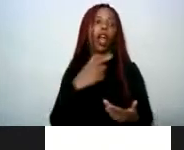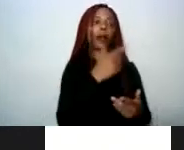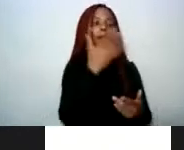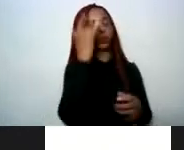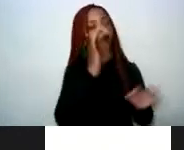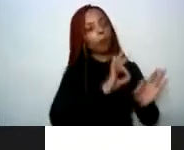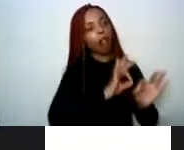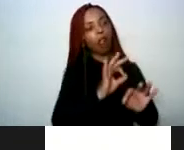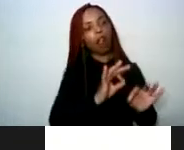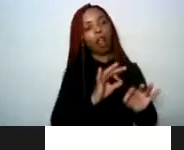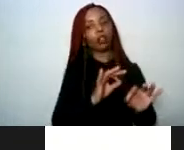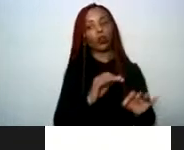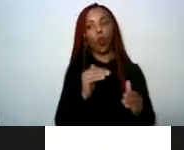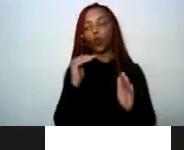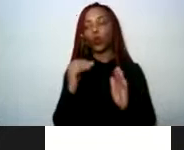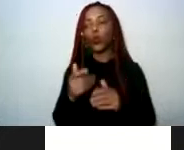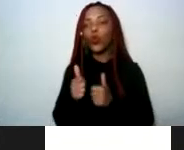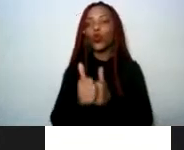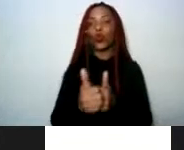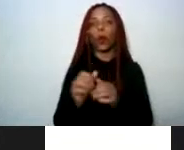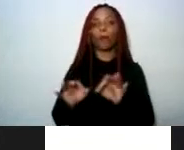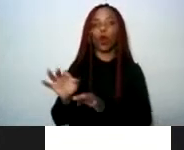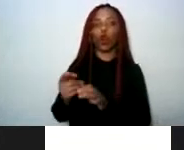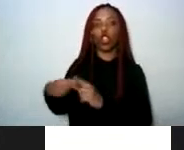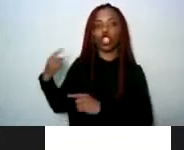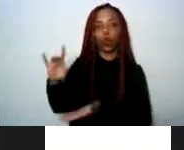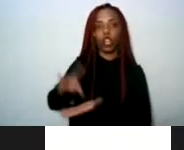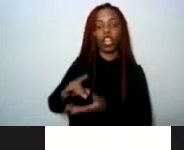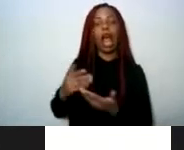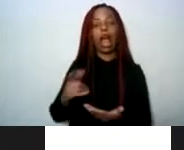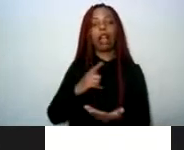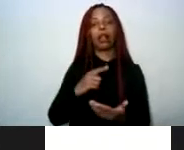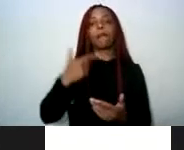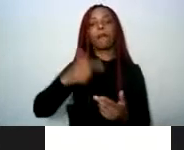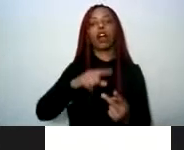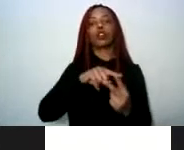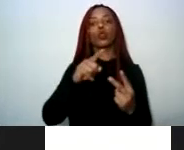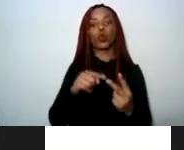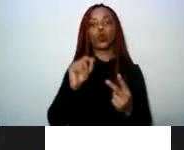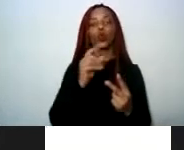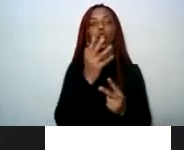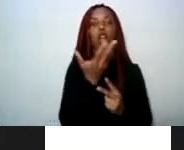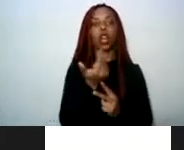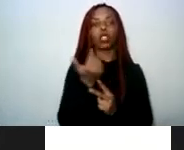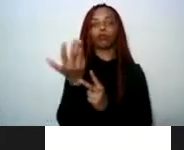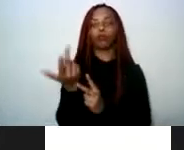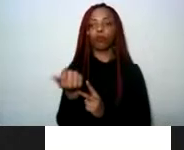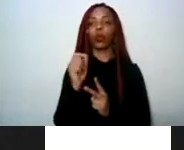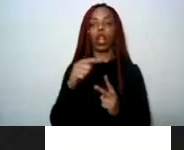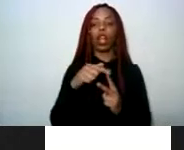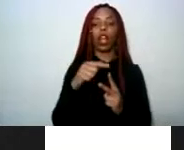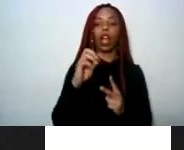ao projeto original e com isso ela ganhou mais duas camadas artísticas que é a do artista plástico argentino Caribe